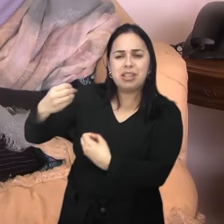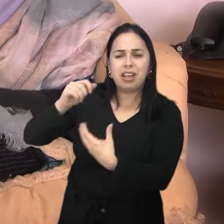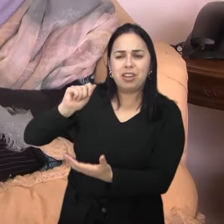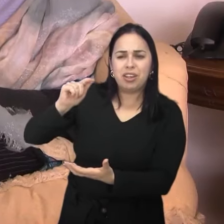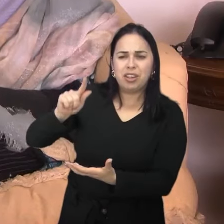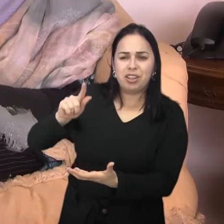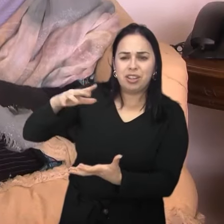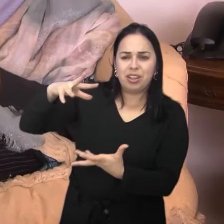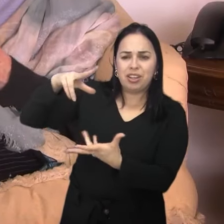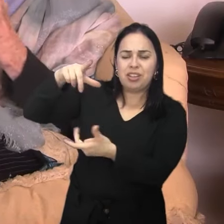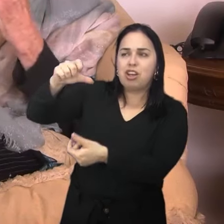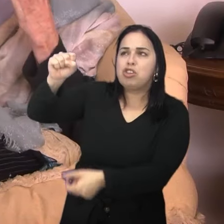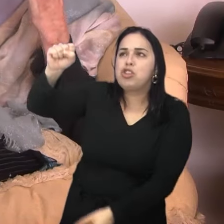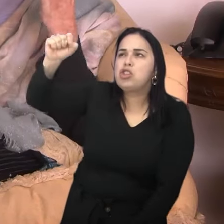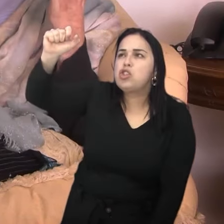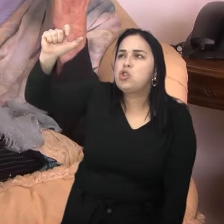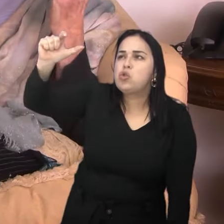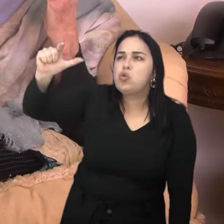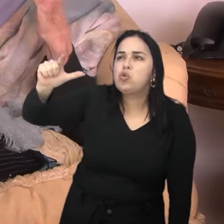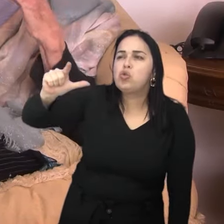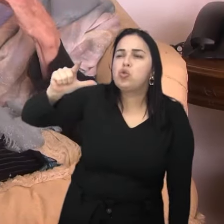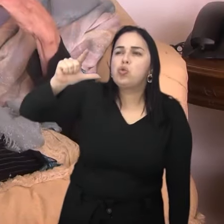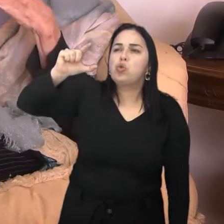ele disse,